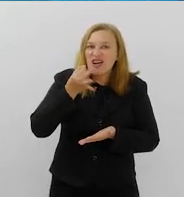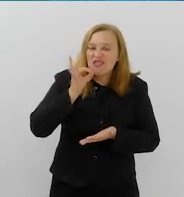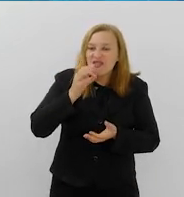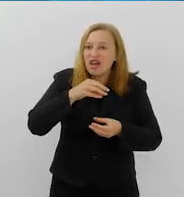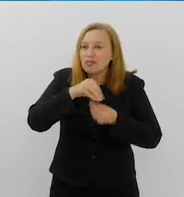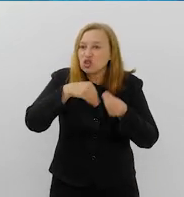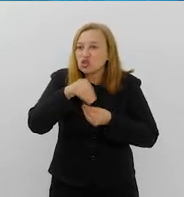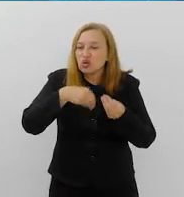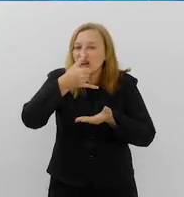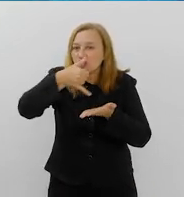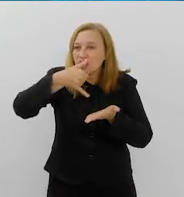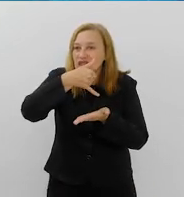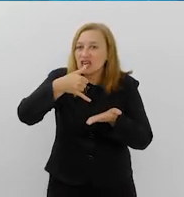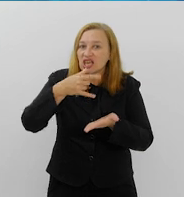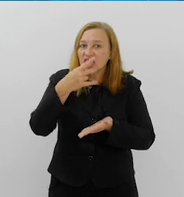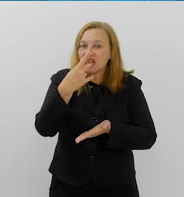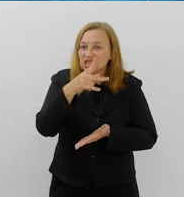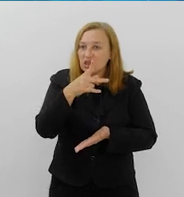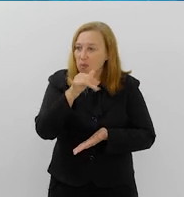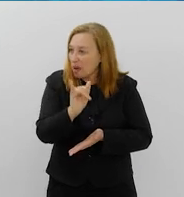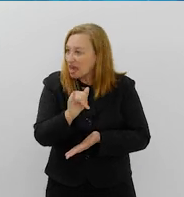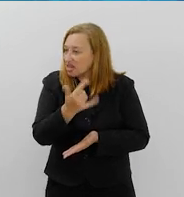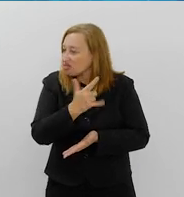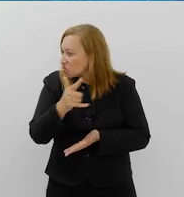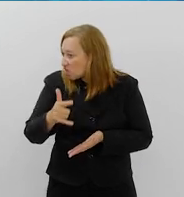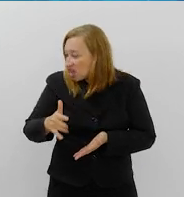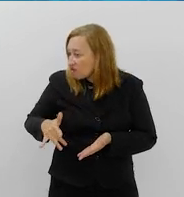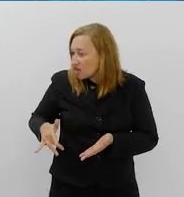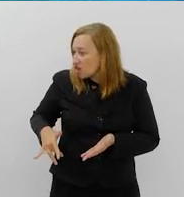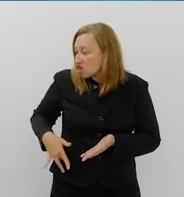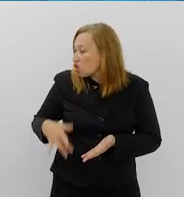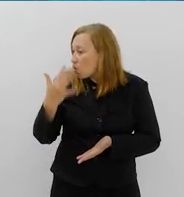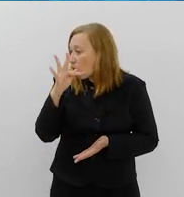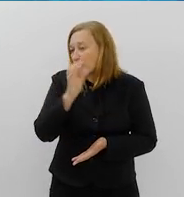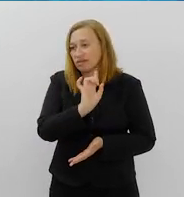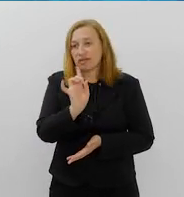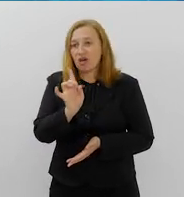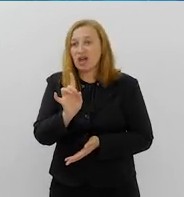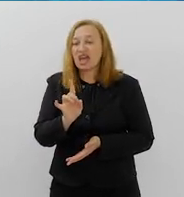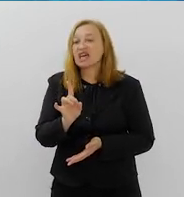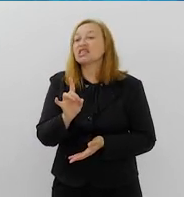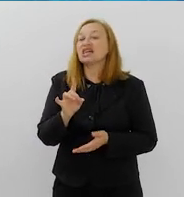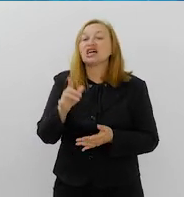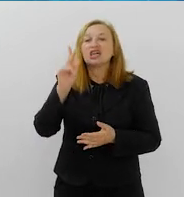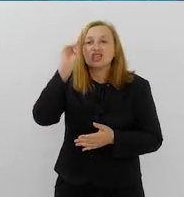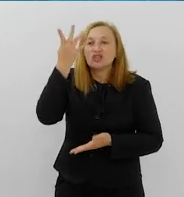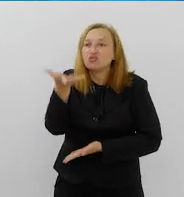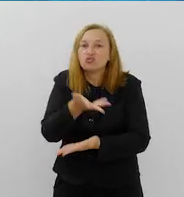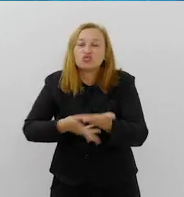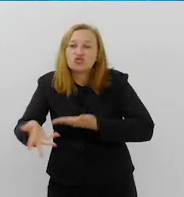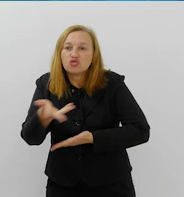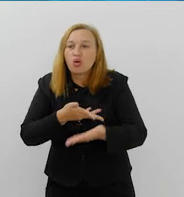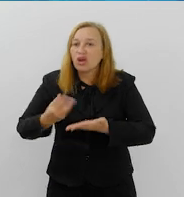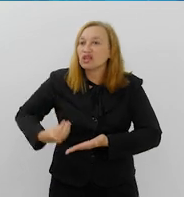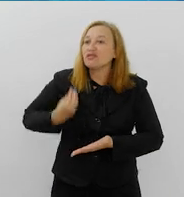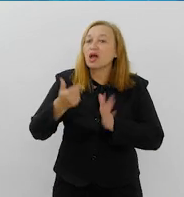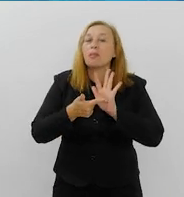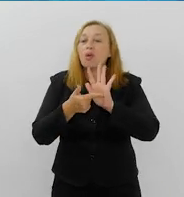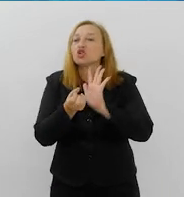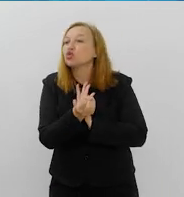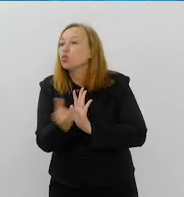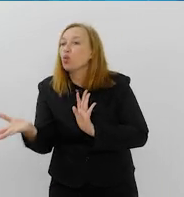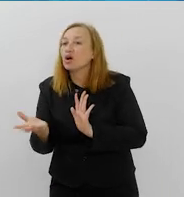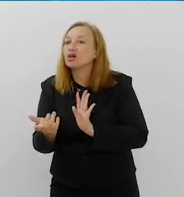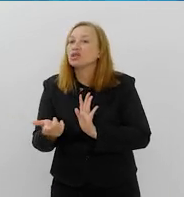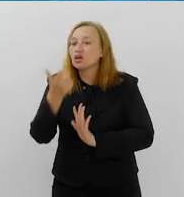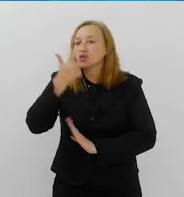que eu dei, seu pai não teve cólica, né? Então, essa troca de história de vida que é, mostra